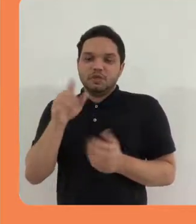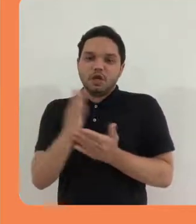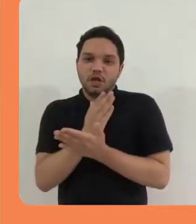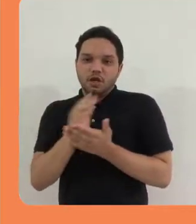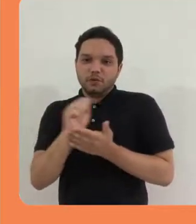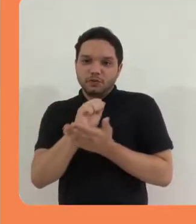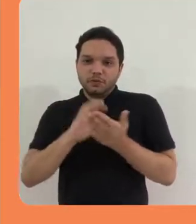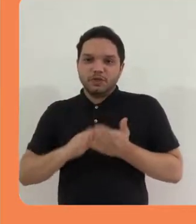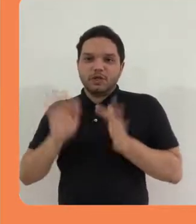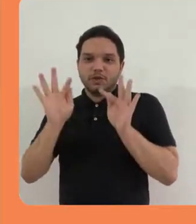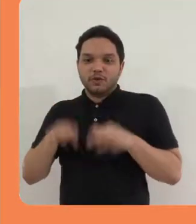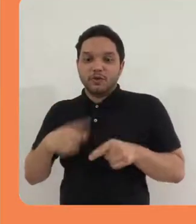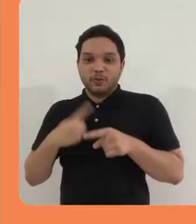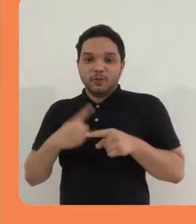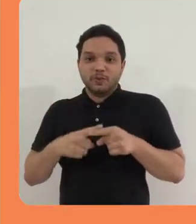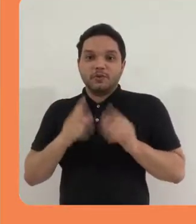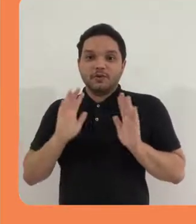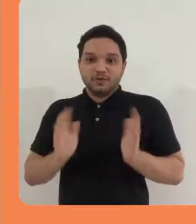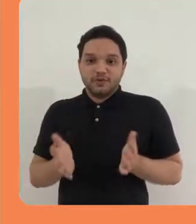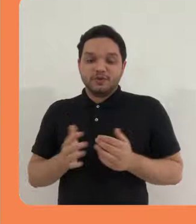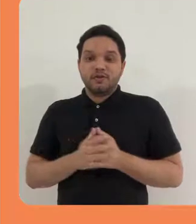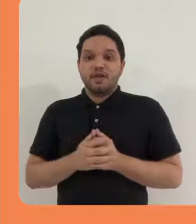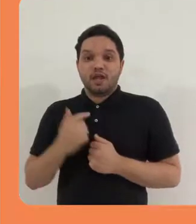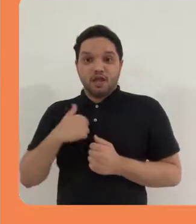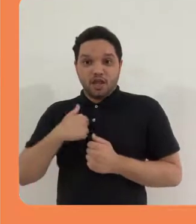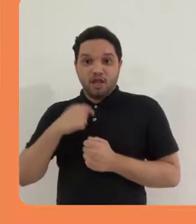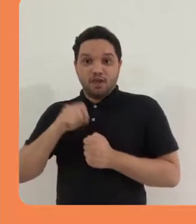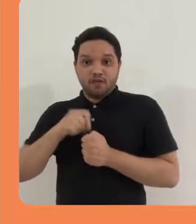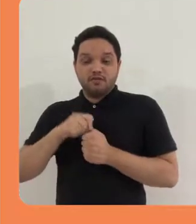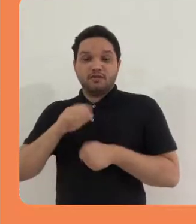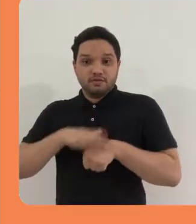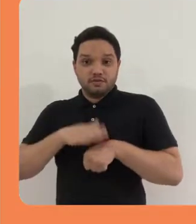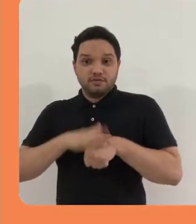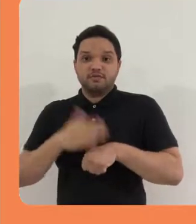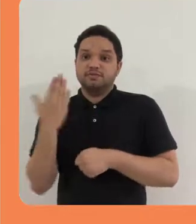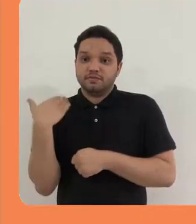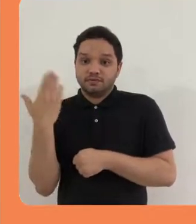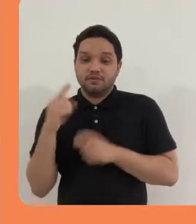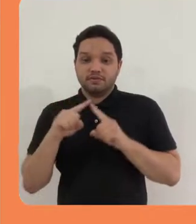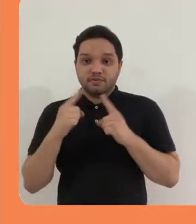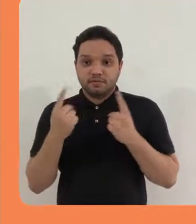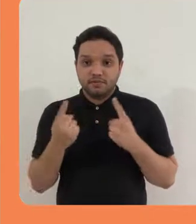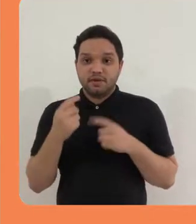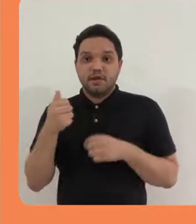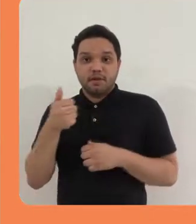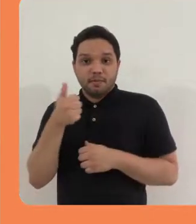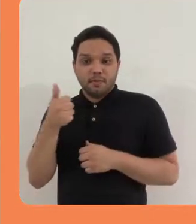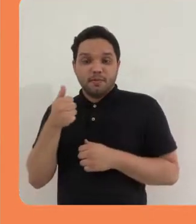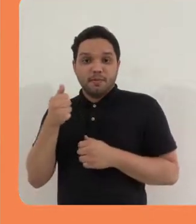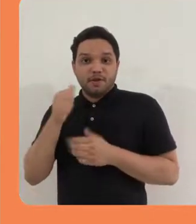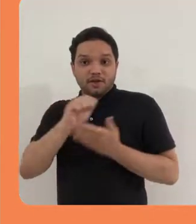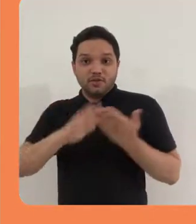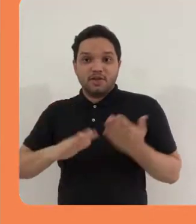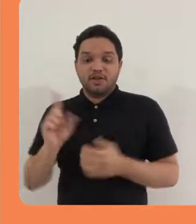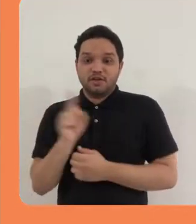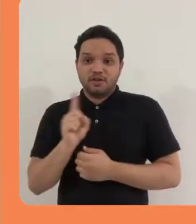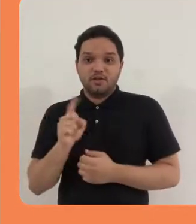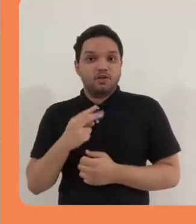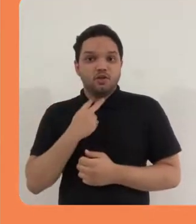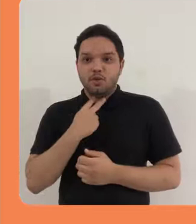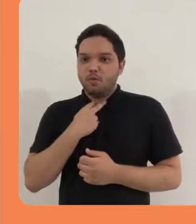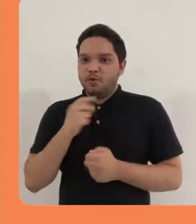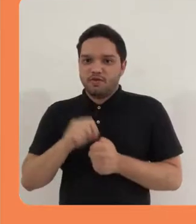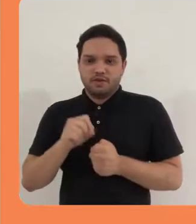estudante eu posso marcar algumas atividades como concluída porque elas estão marcadas para eu fazer esse manualmente mas a primeira